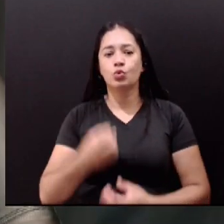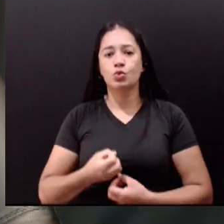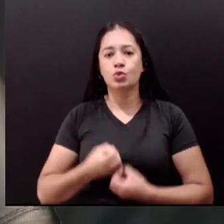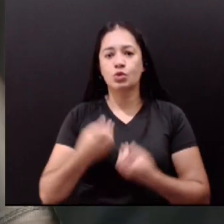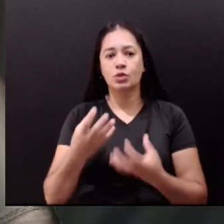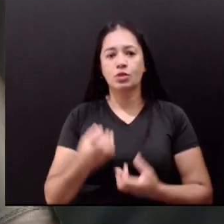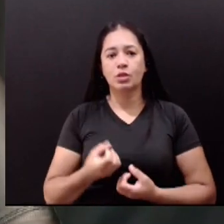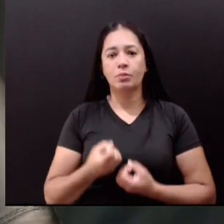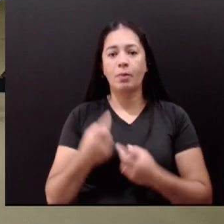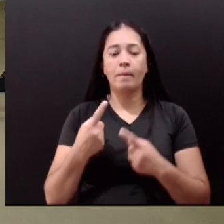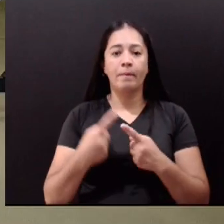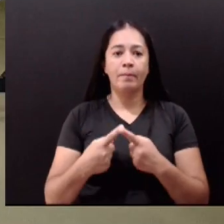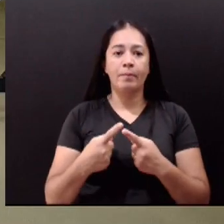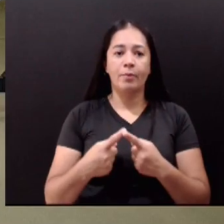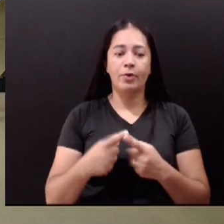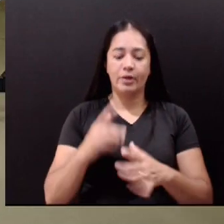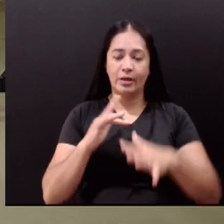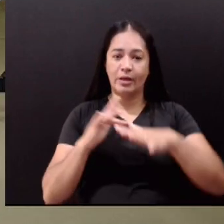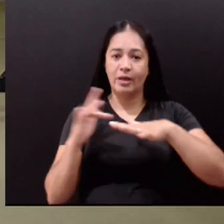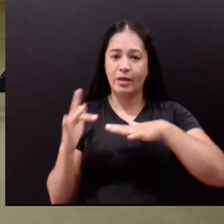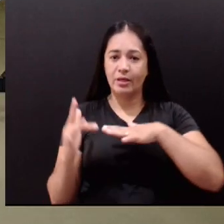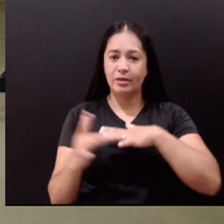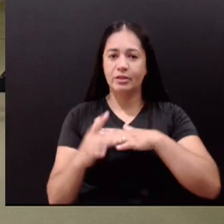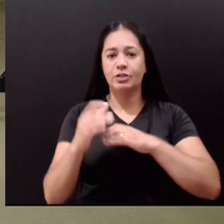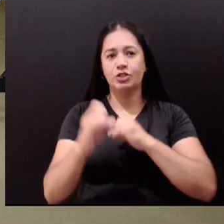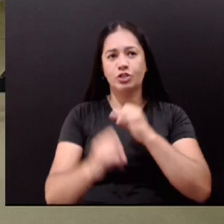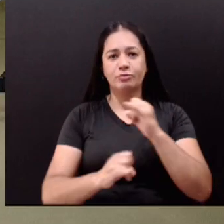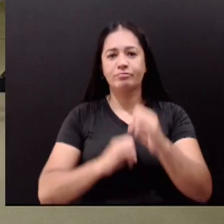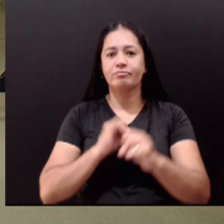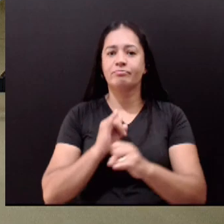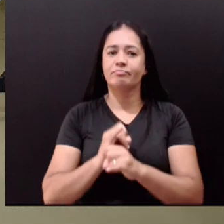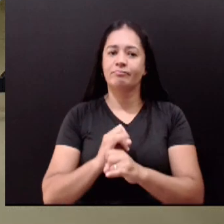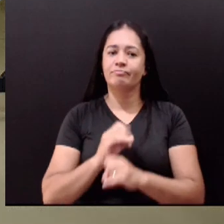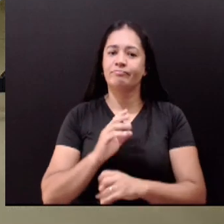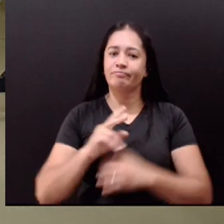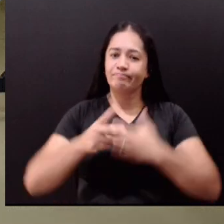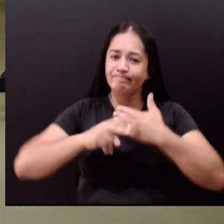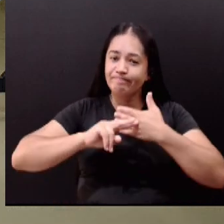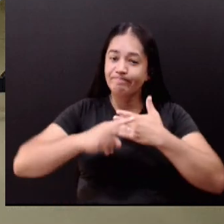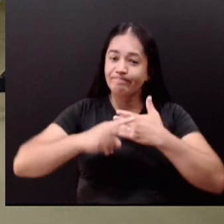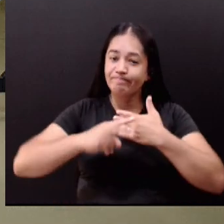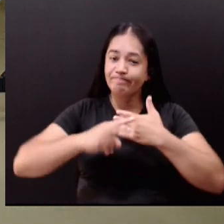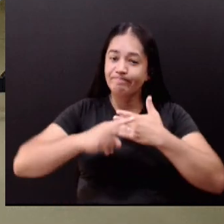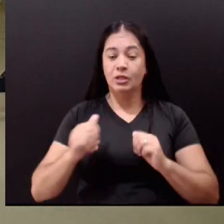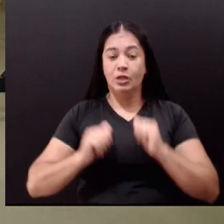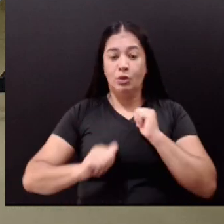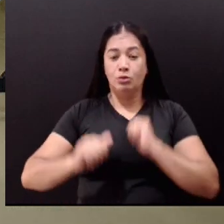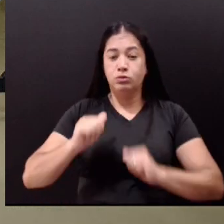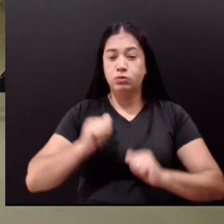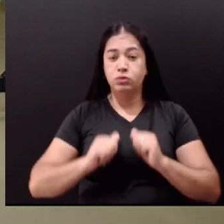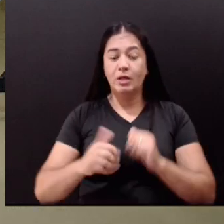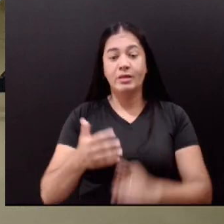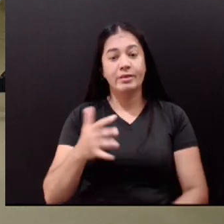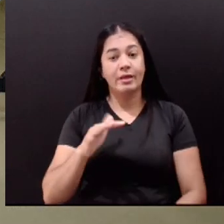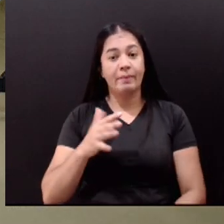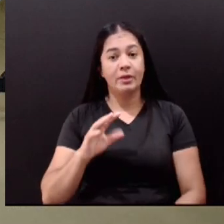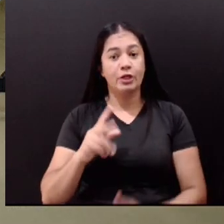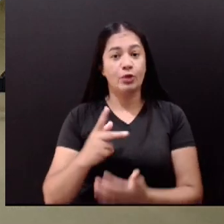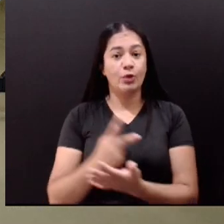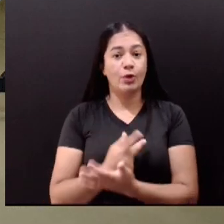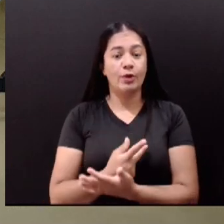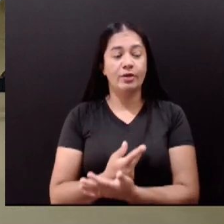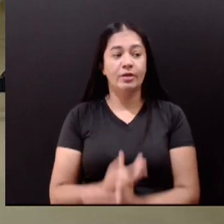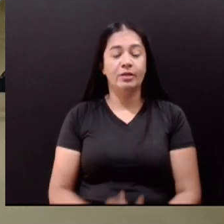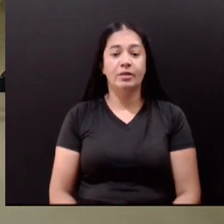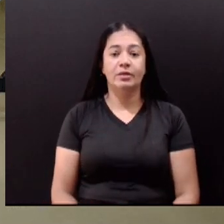rede social, a internet gera assim aquela crise de ansiedade, dependendo da situação, até uma